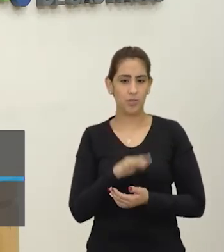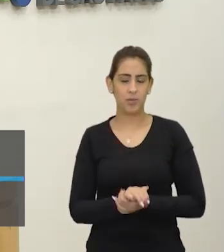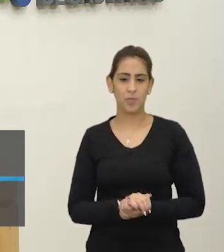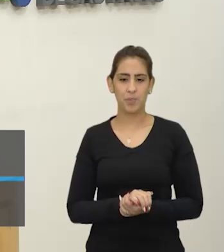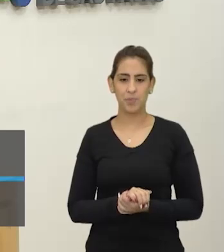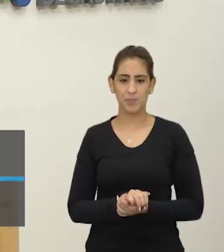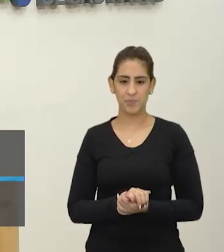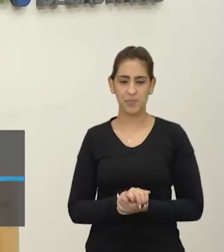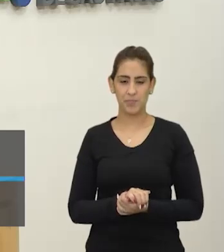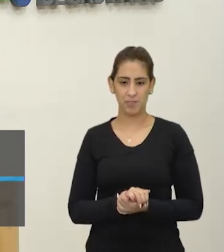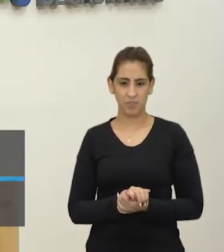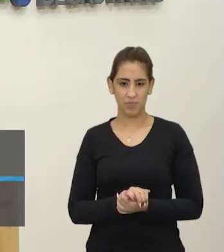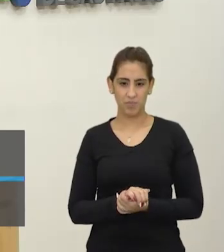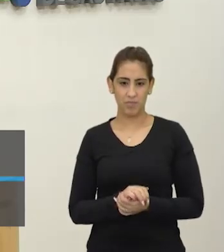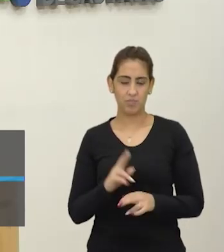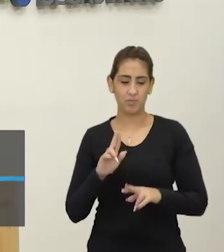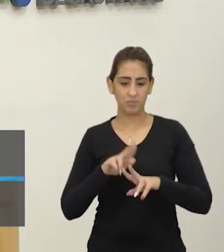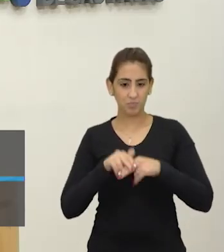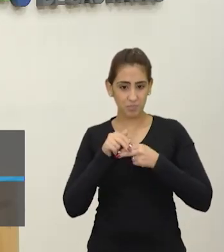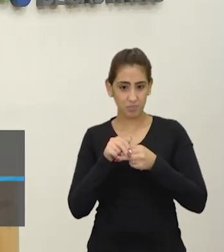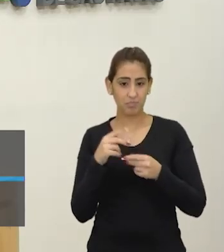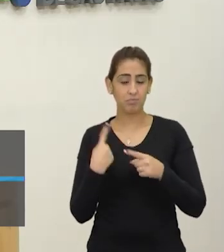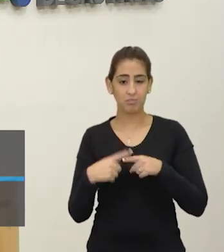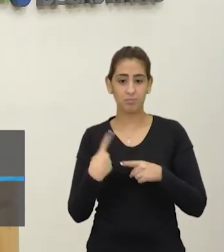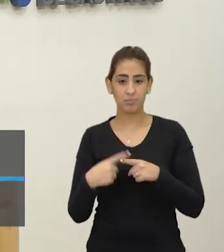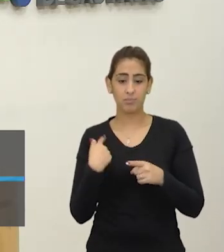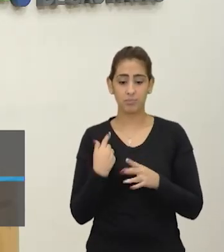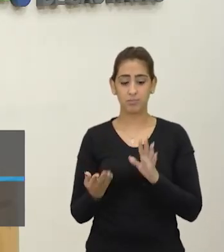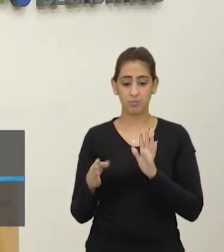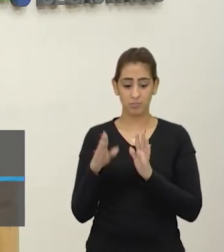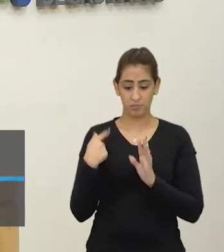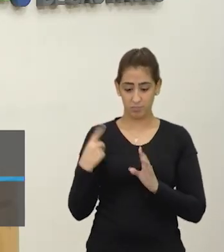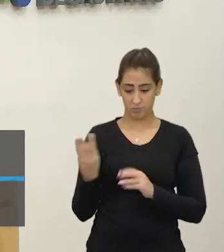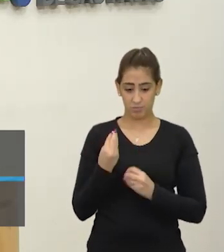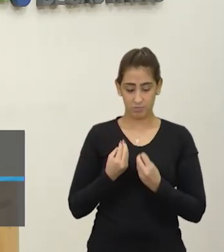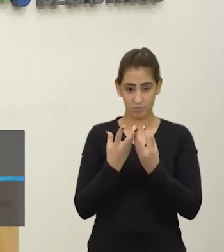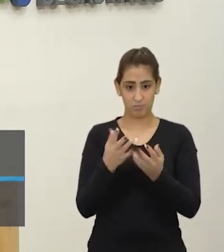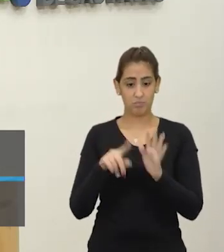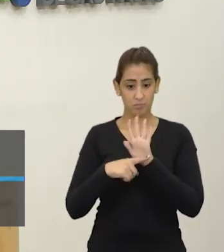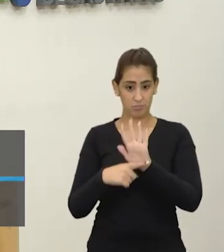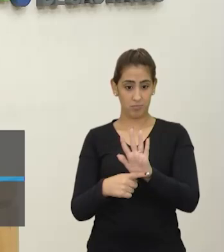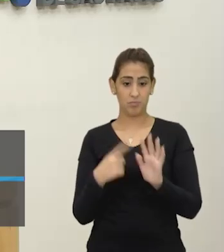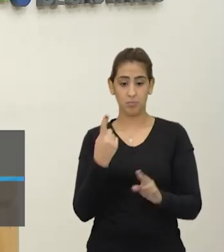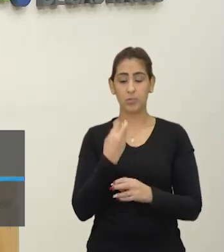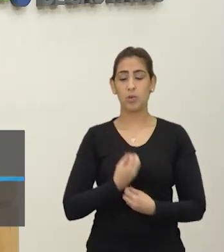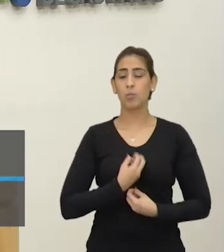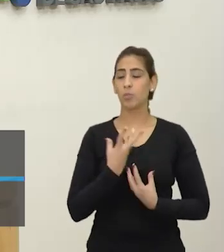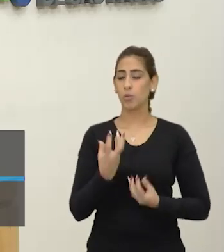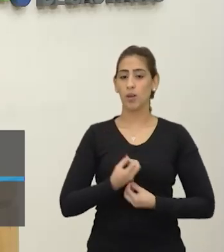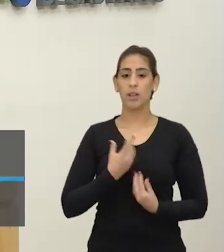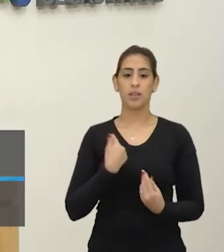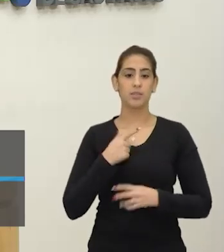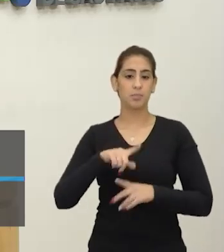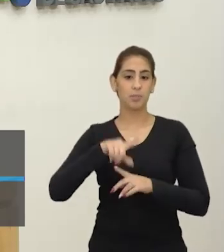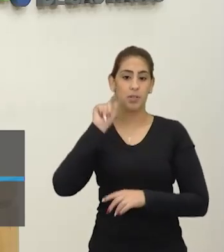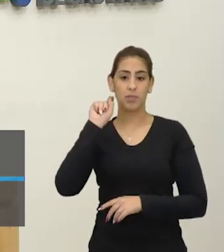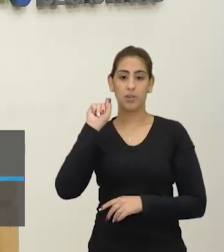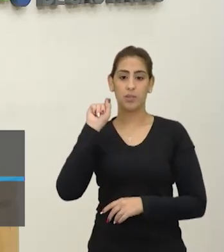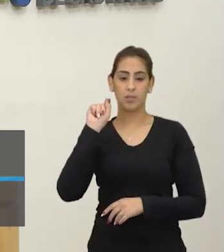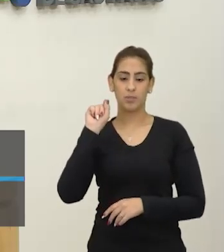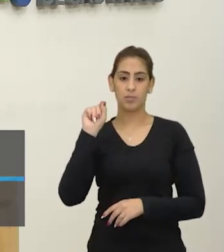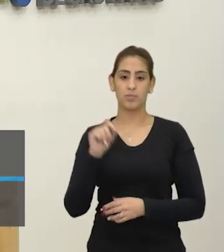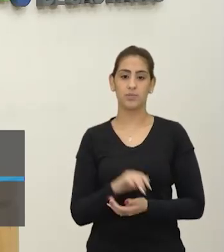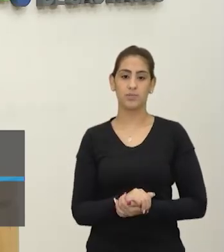tão humilde não, tá bom? Mas por conta de que traremos para vocês um dos meus poetas preferidos, um dos meus